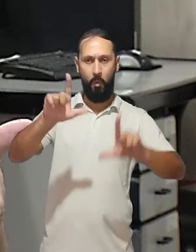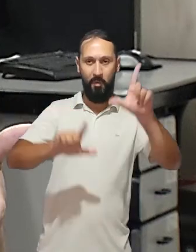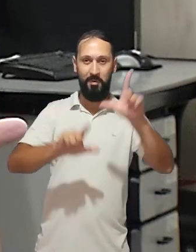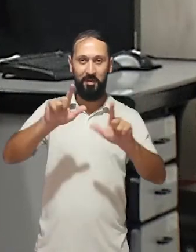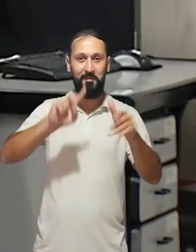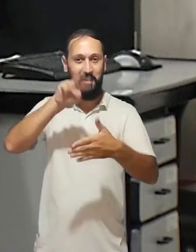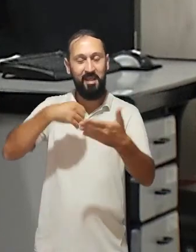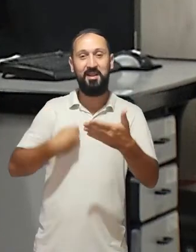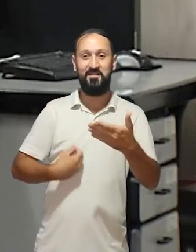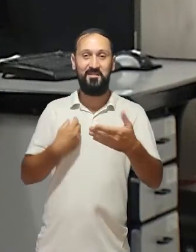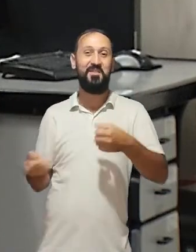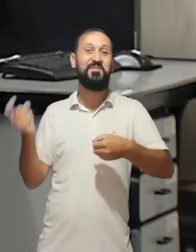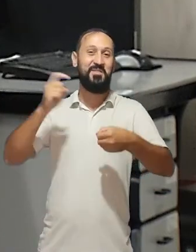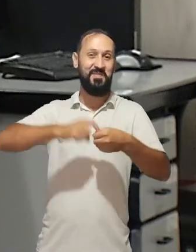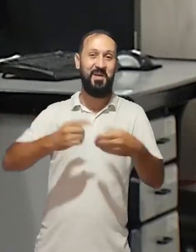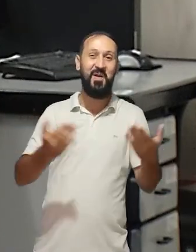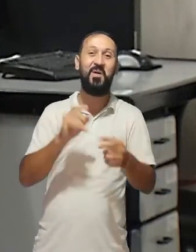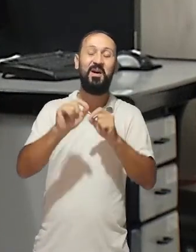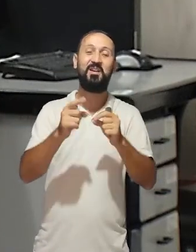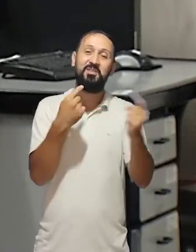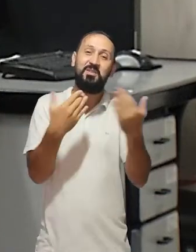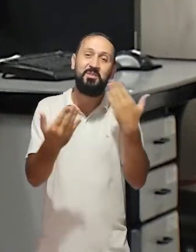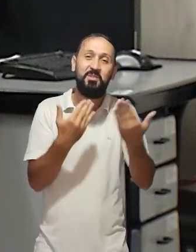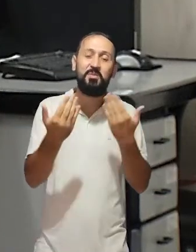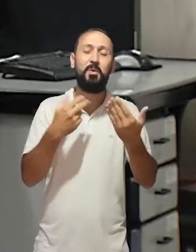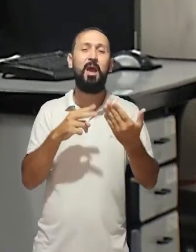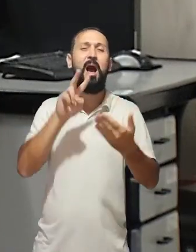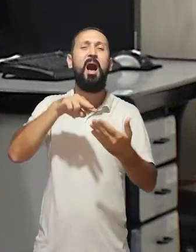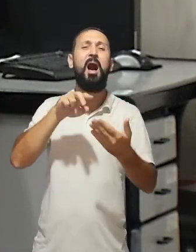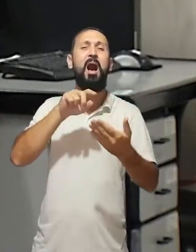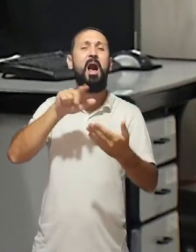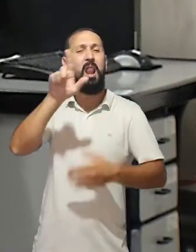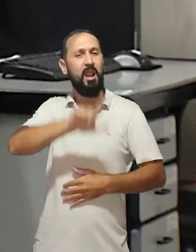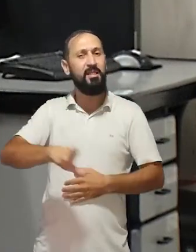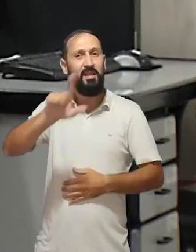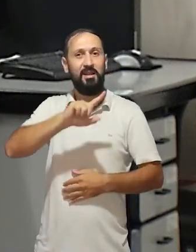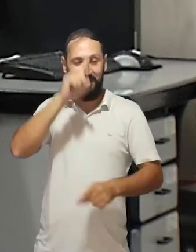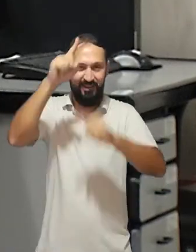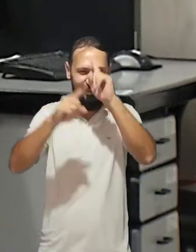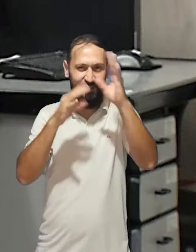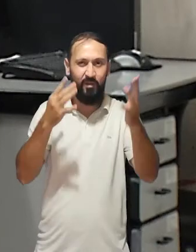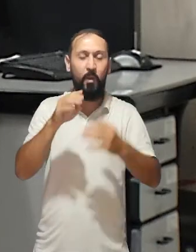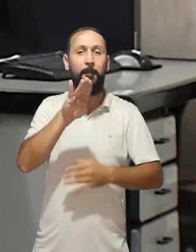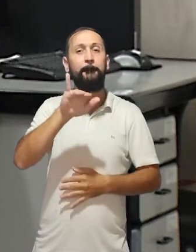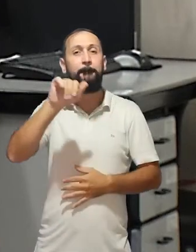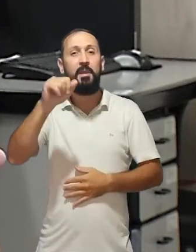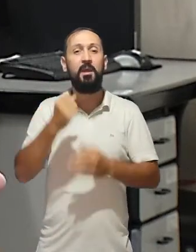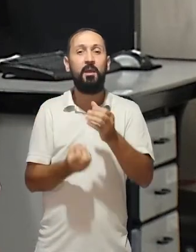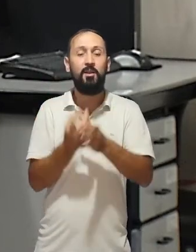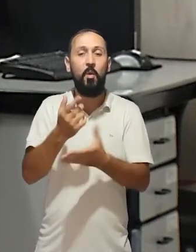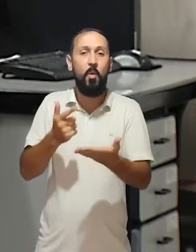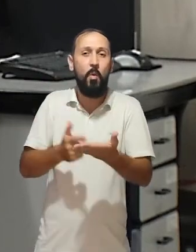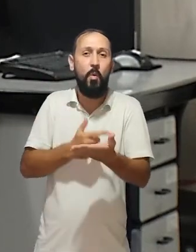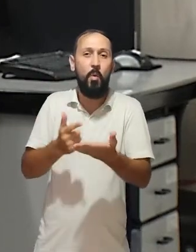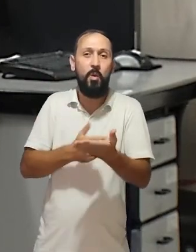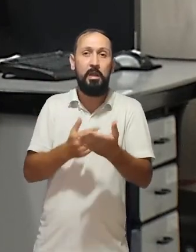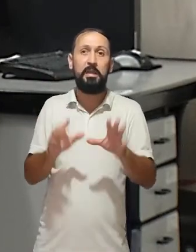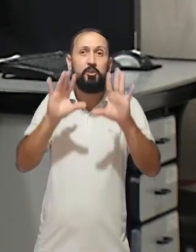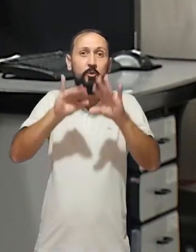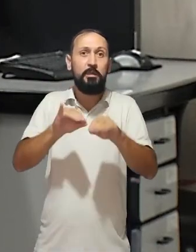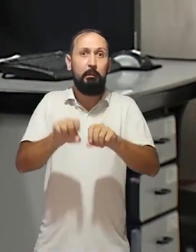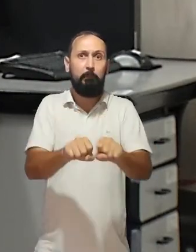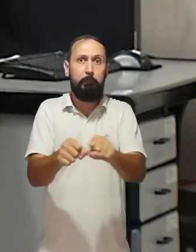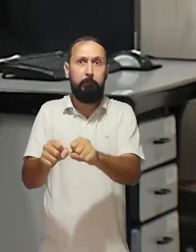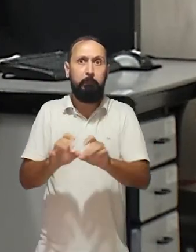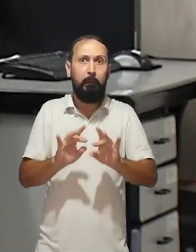De volta, o Ler e Viver de novembro debate a literatura fantástica com a escritora Bia de Felice, autora do livro Ruínas